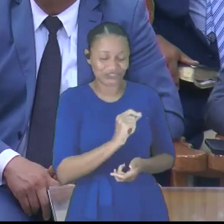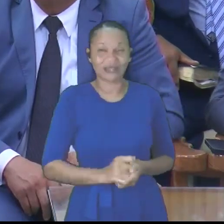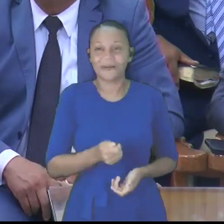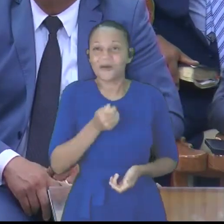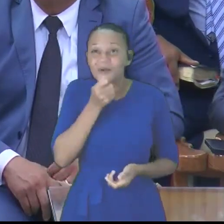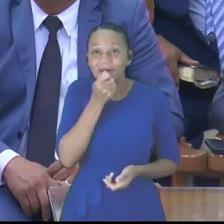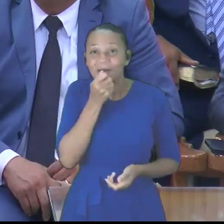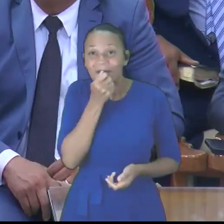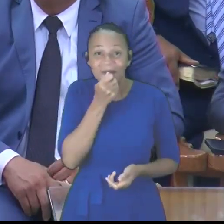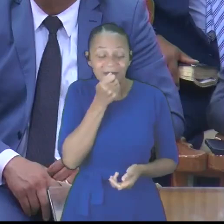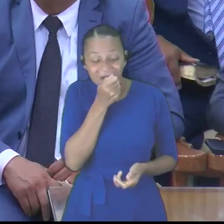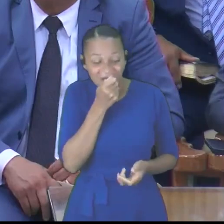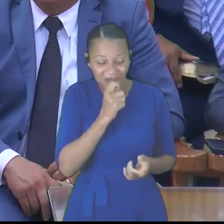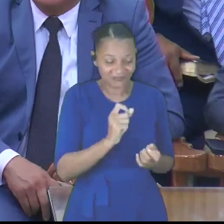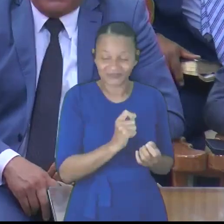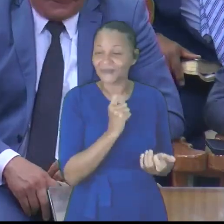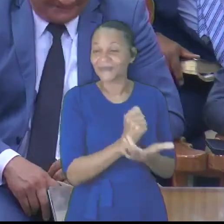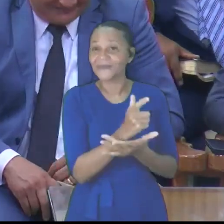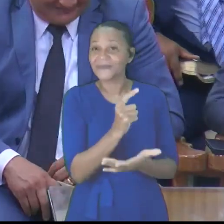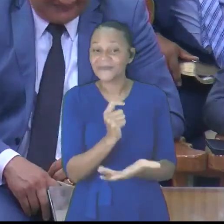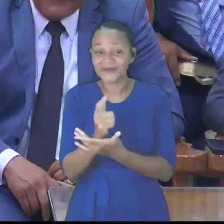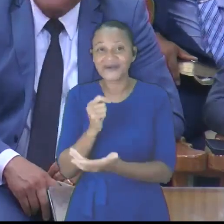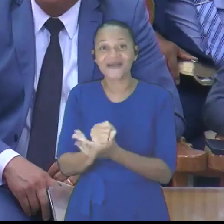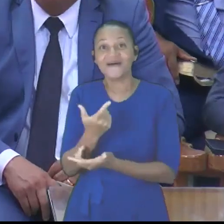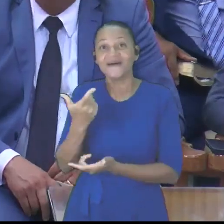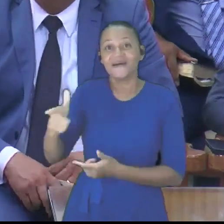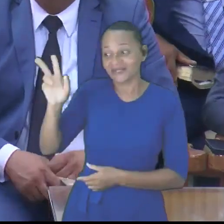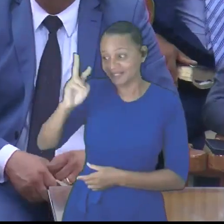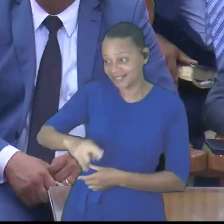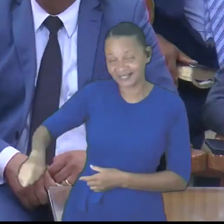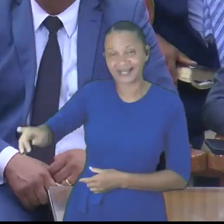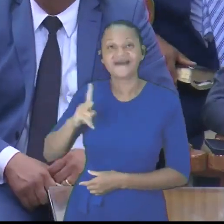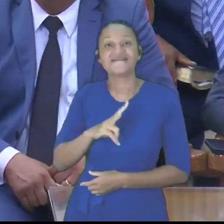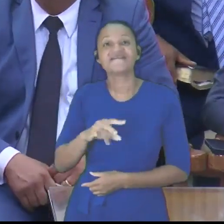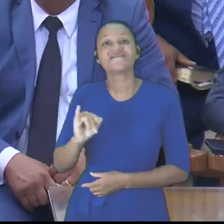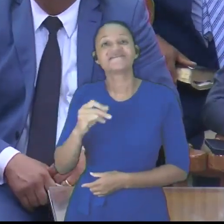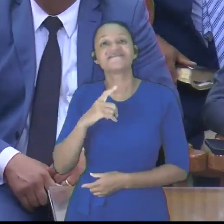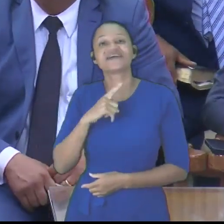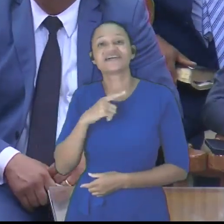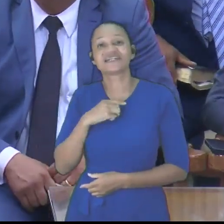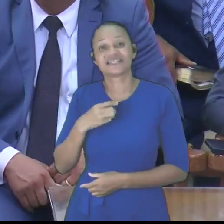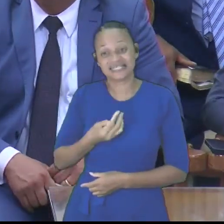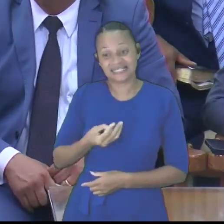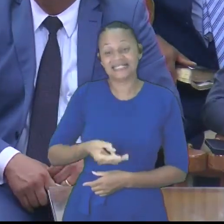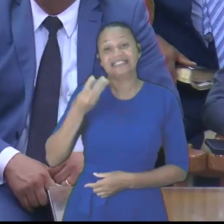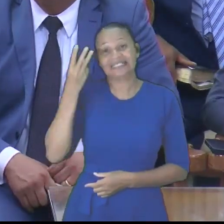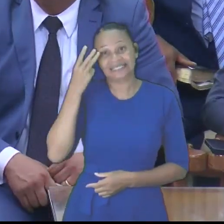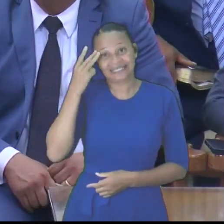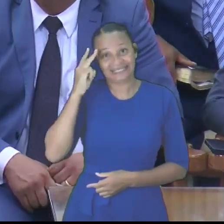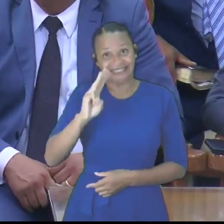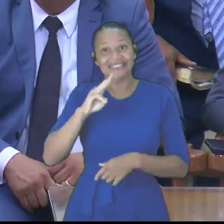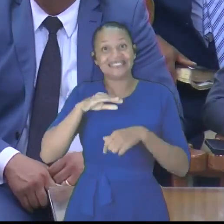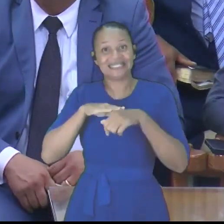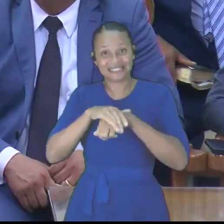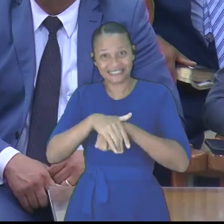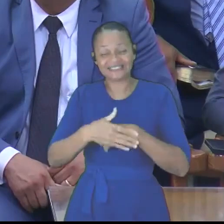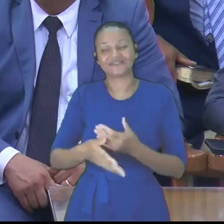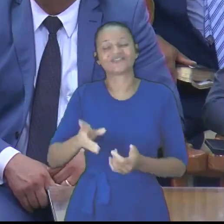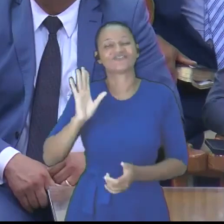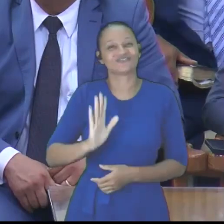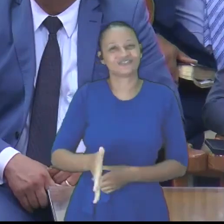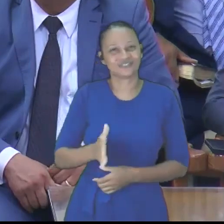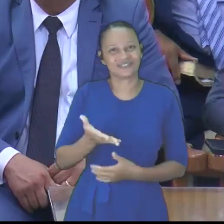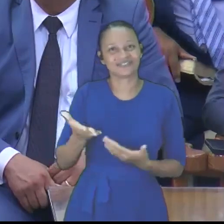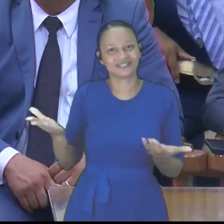né? E os nossos amigos da outra religião dizem que vai ser 3 noites disso. Eles já diziam isso há muito tempo. Os